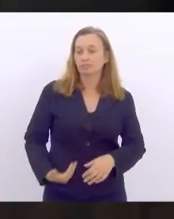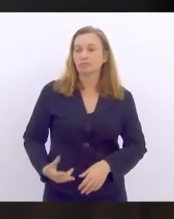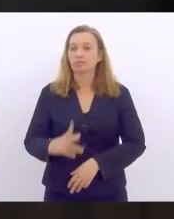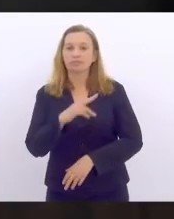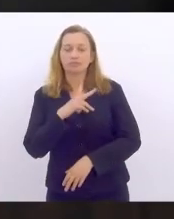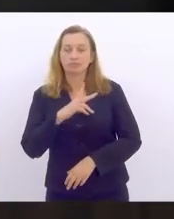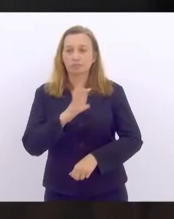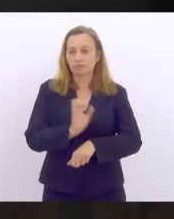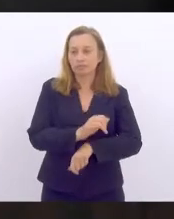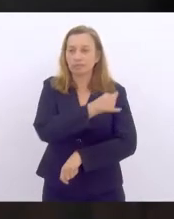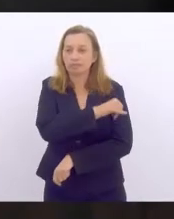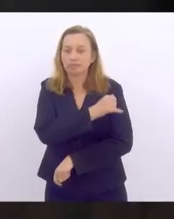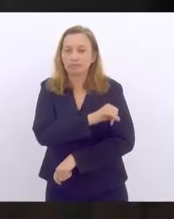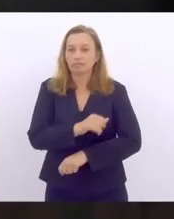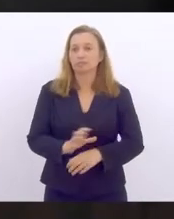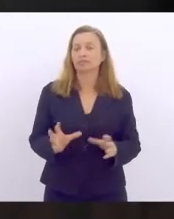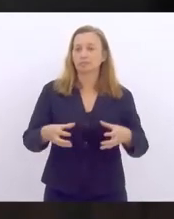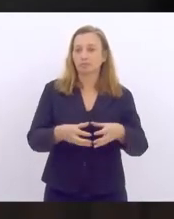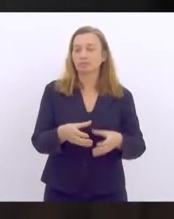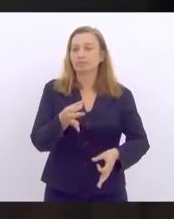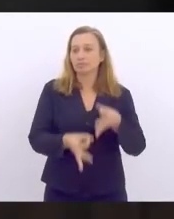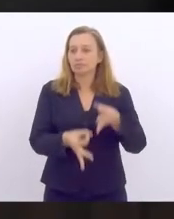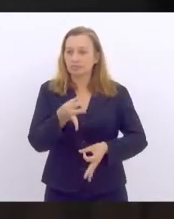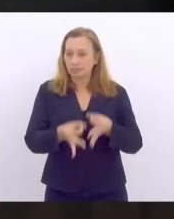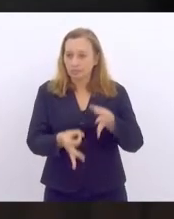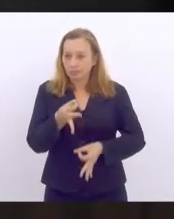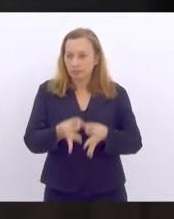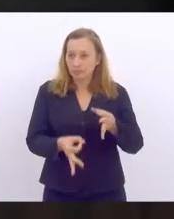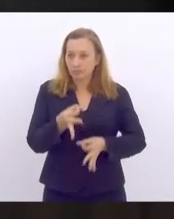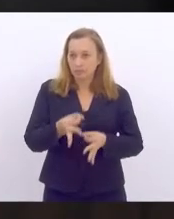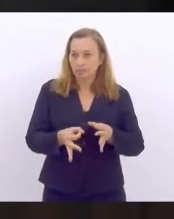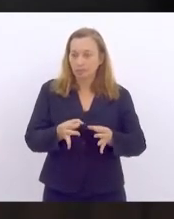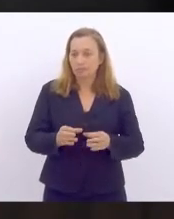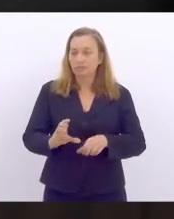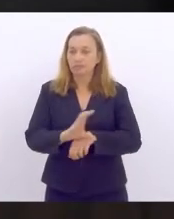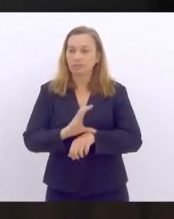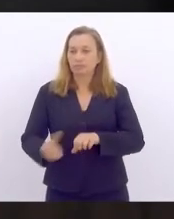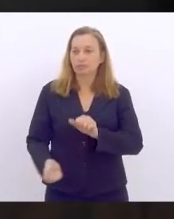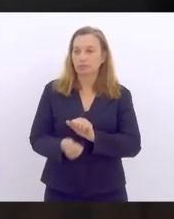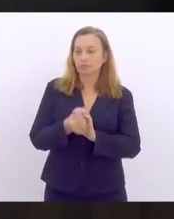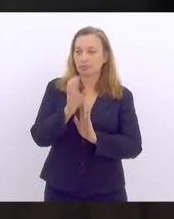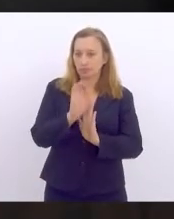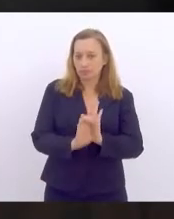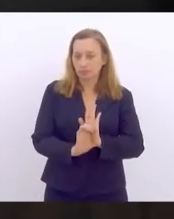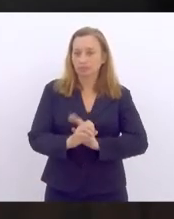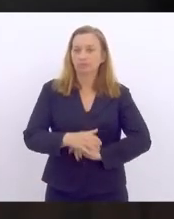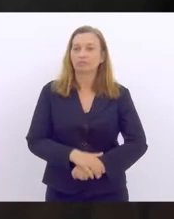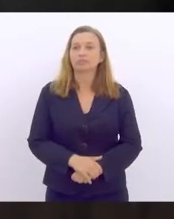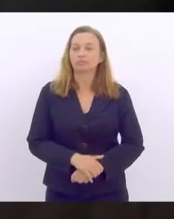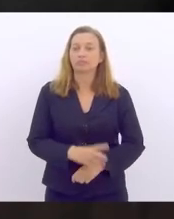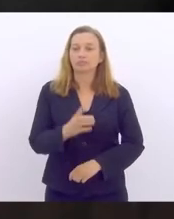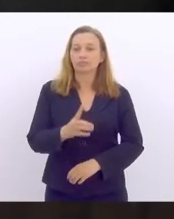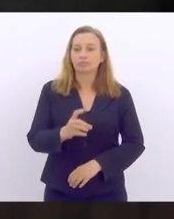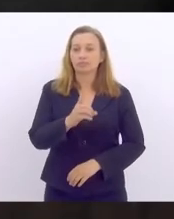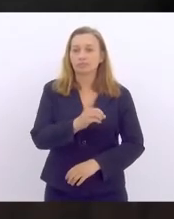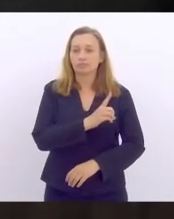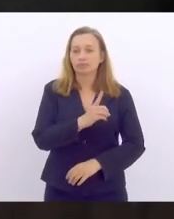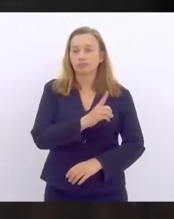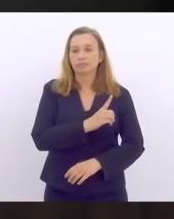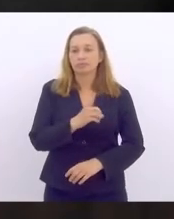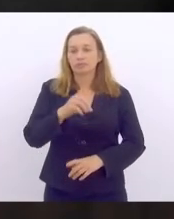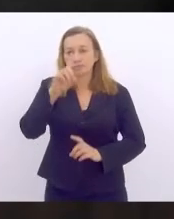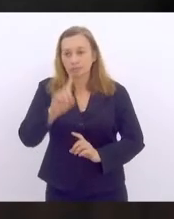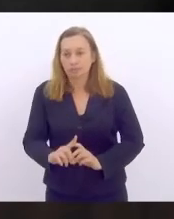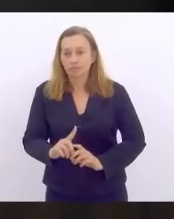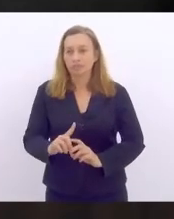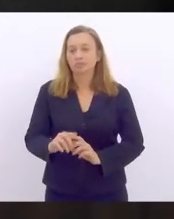saúde do Estado do Rio de Janeiro. Pareceres das comissões de Constituição e Justiça pela constitucionalidade com emendas. Defesa do direito da mulher, favorável,